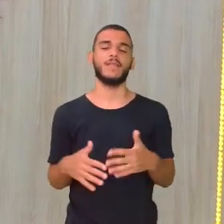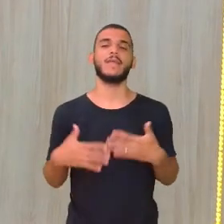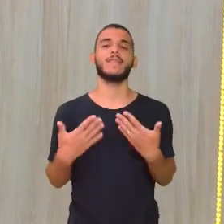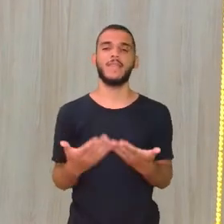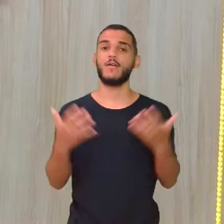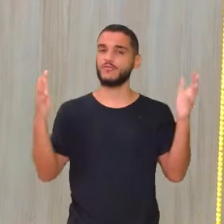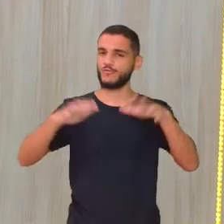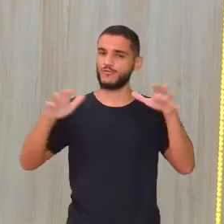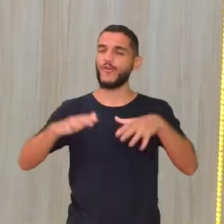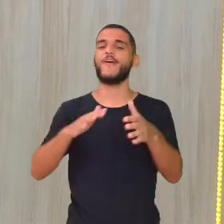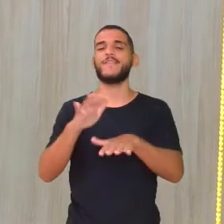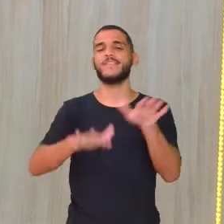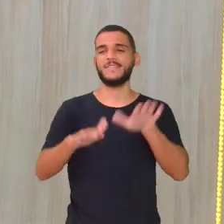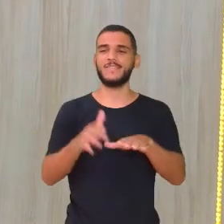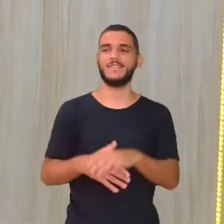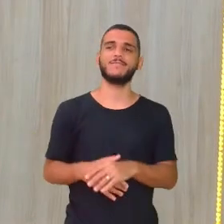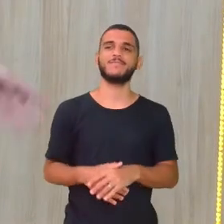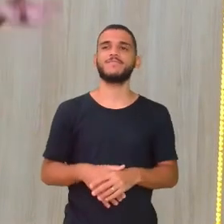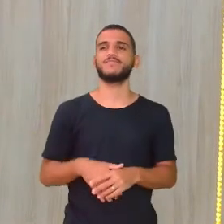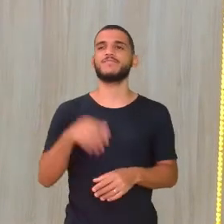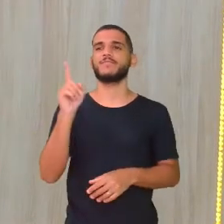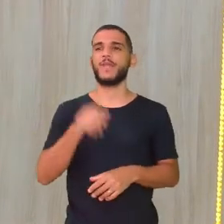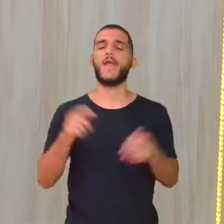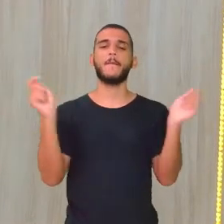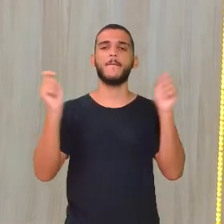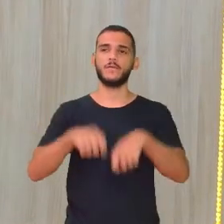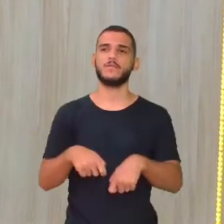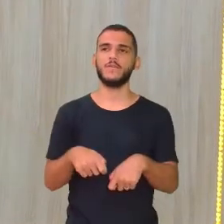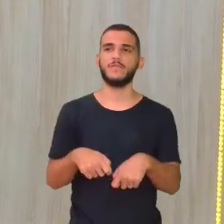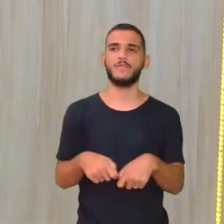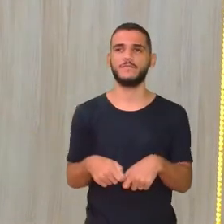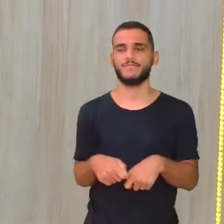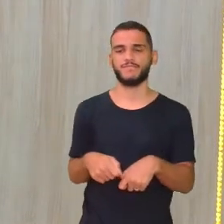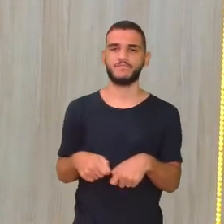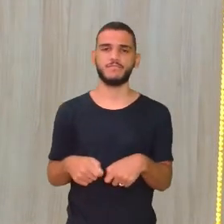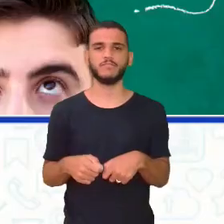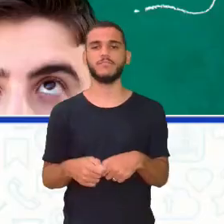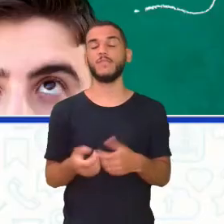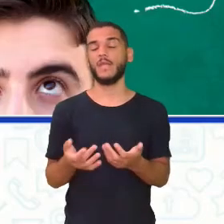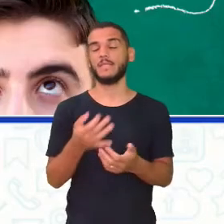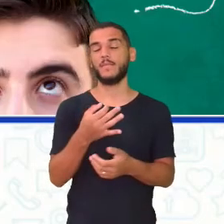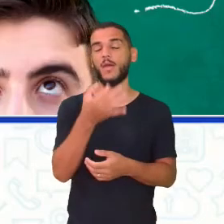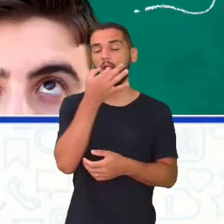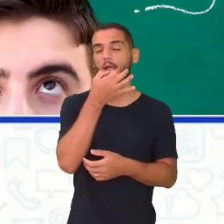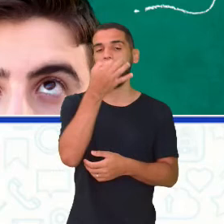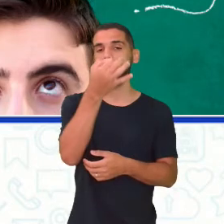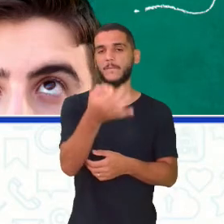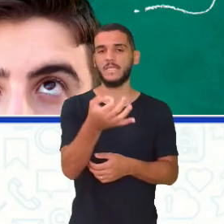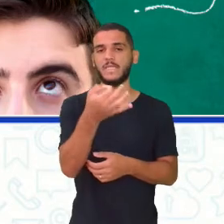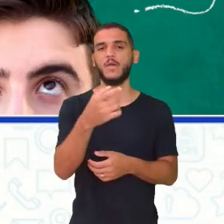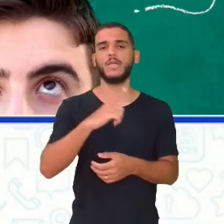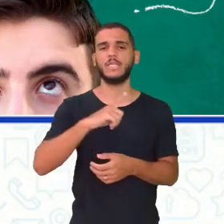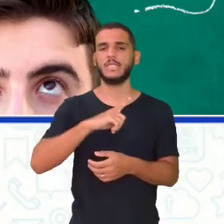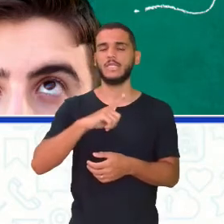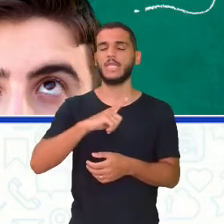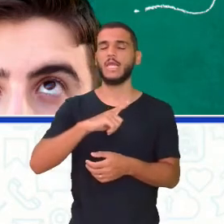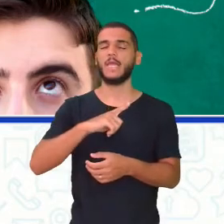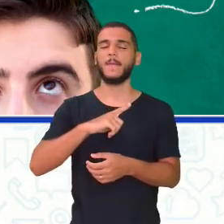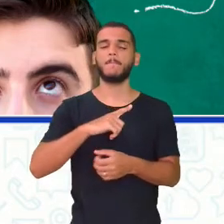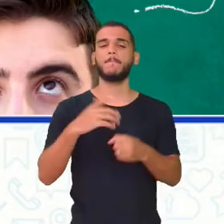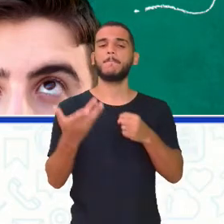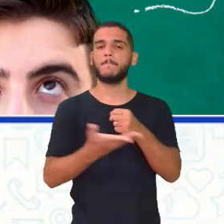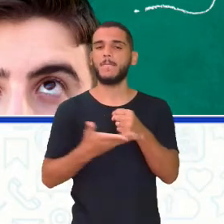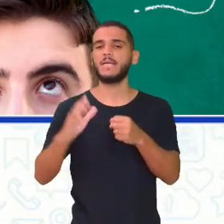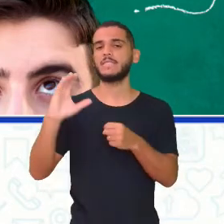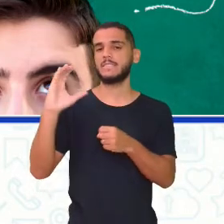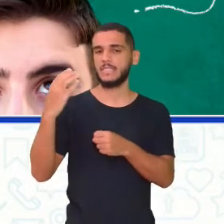chove, o pior é que chove. Ó, é possível desautorizar um argumento de autoridade com base em achismo?